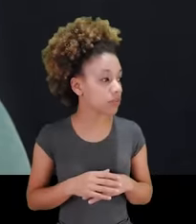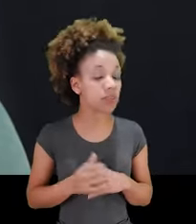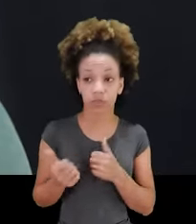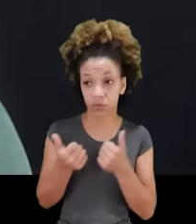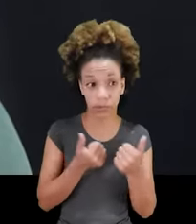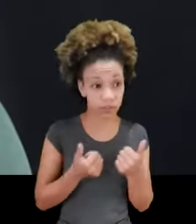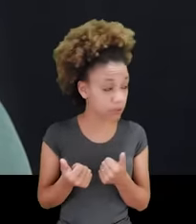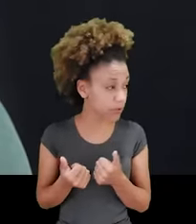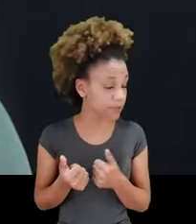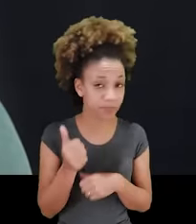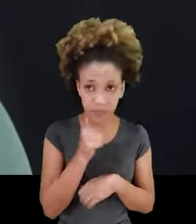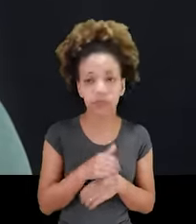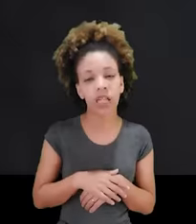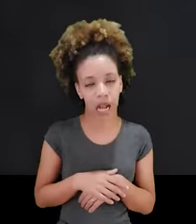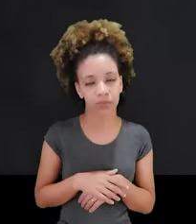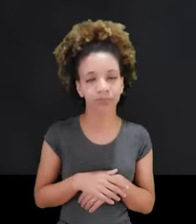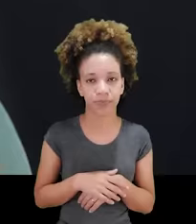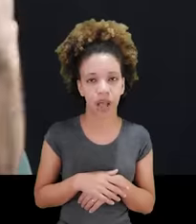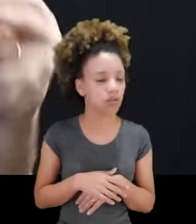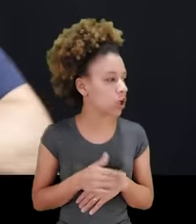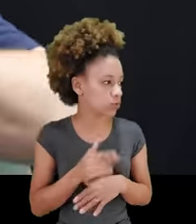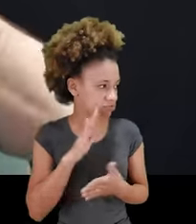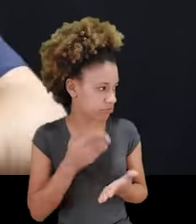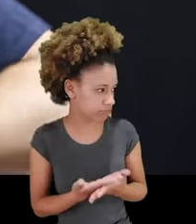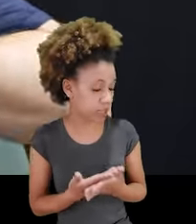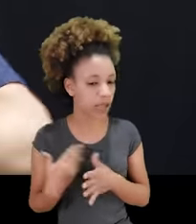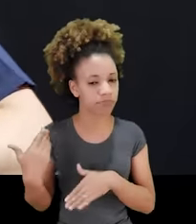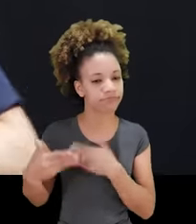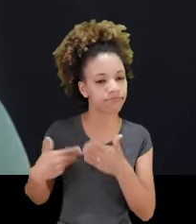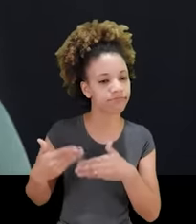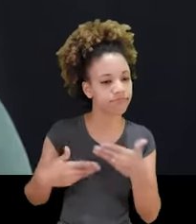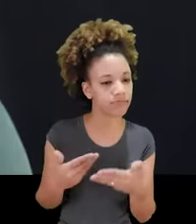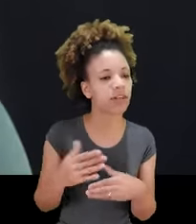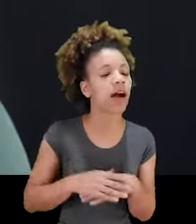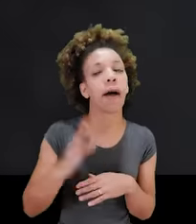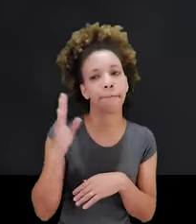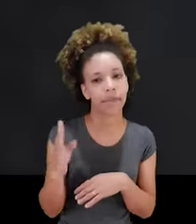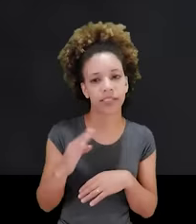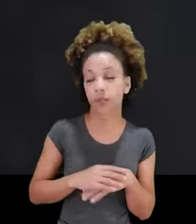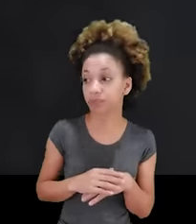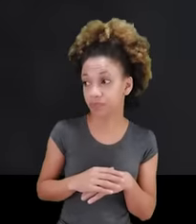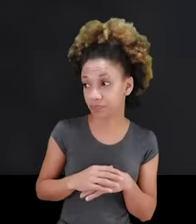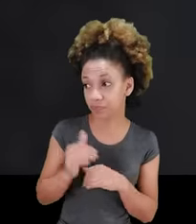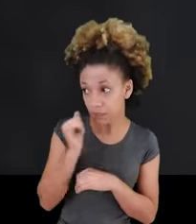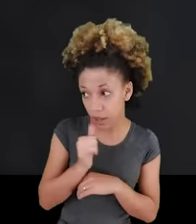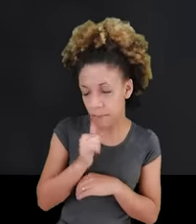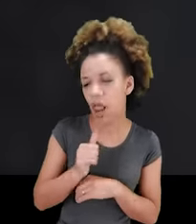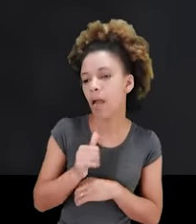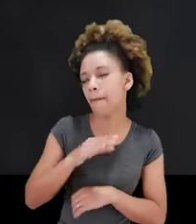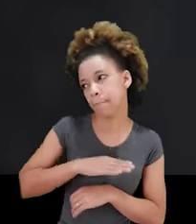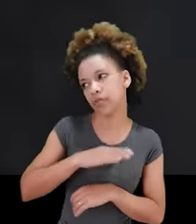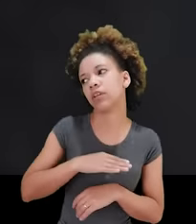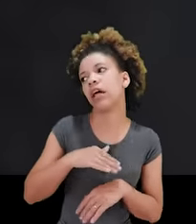fala, meu irmão, tudo bem? A mulher tá, claro. Não dá confiança. Não dá confiança. E aí, com o tempo, vai falando, ah, é um brasileiro. A minha portuguesa acha que dá muito mais